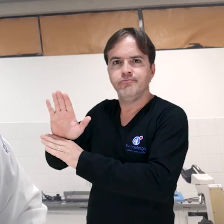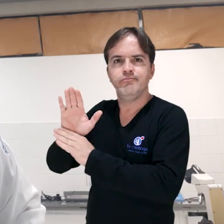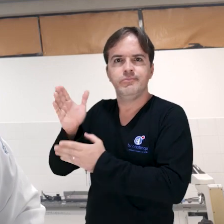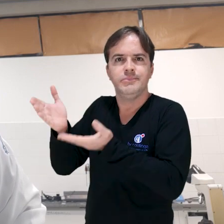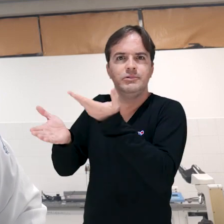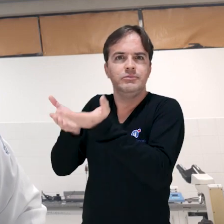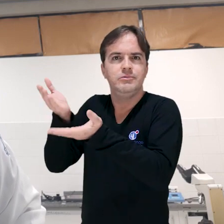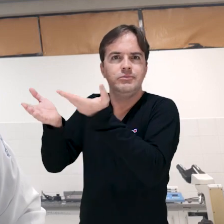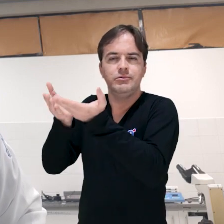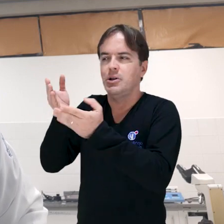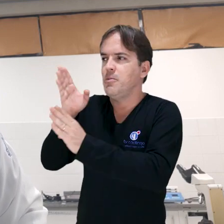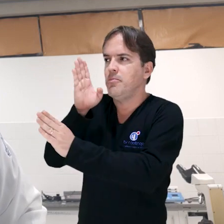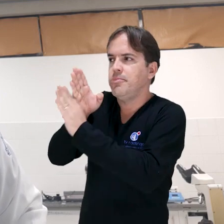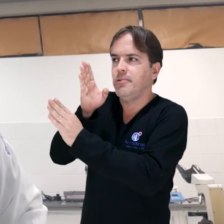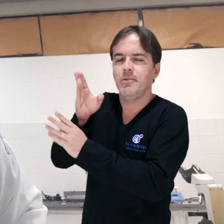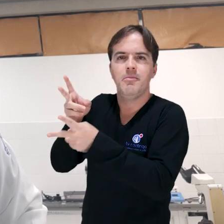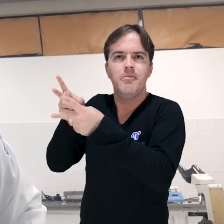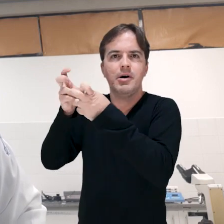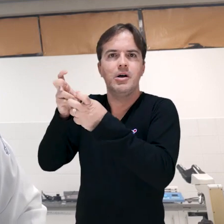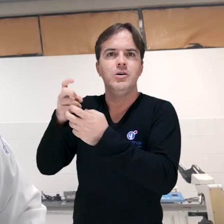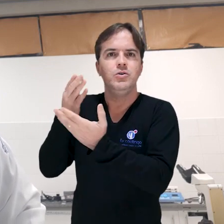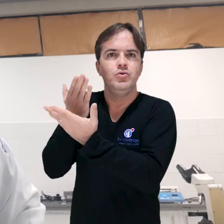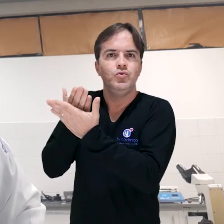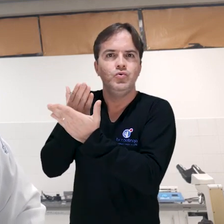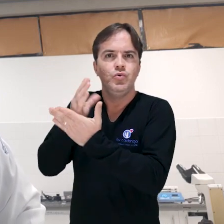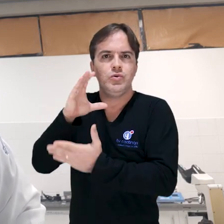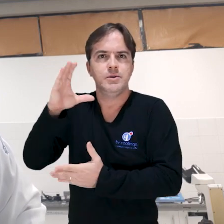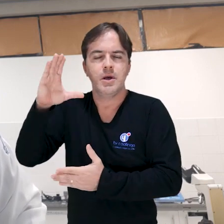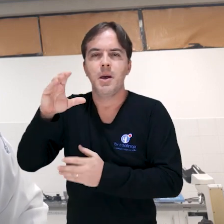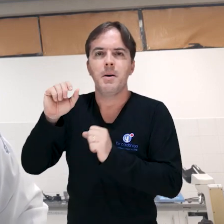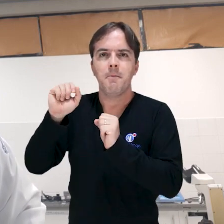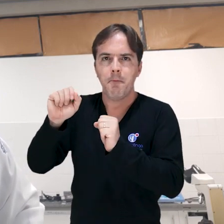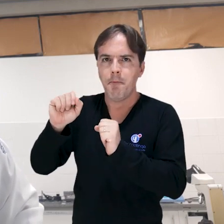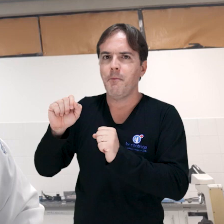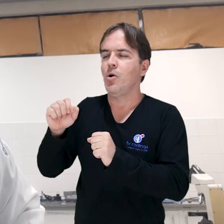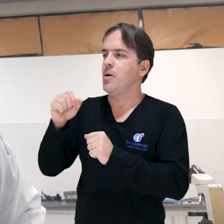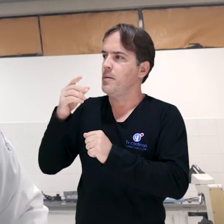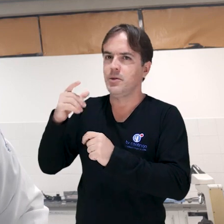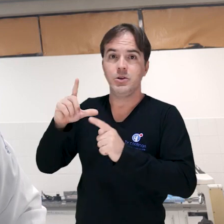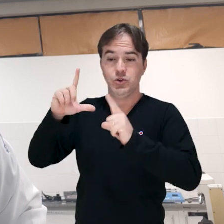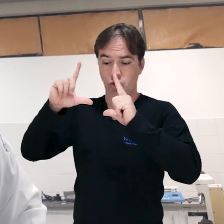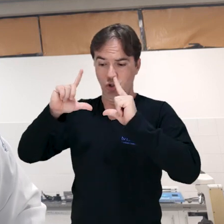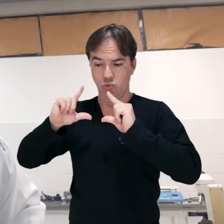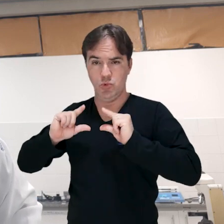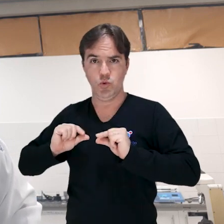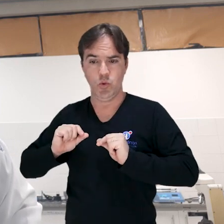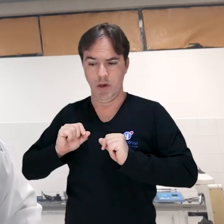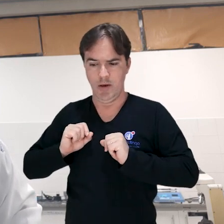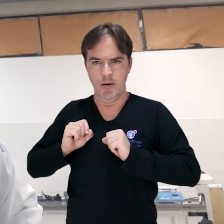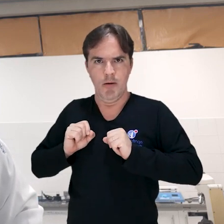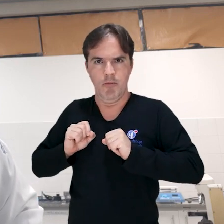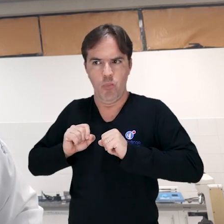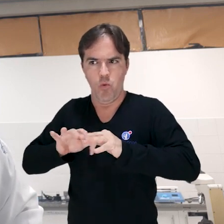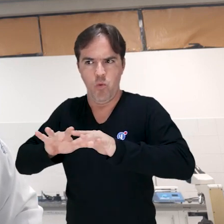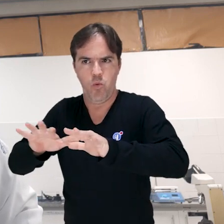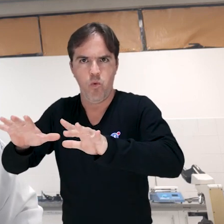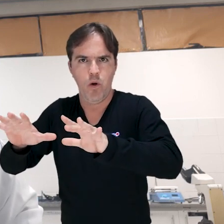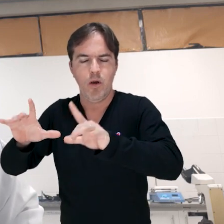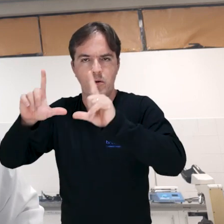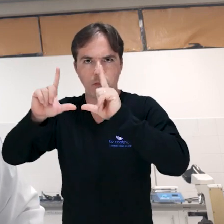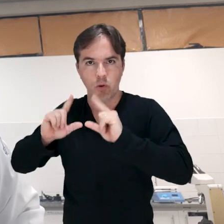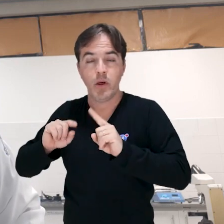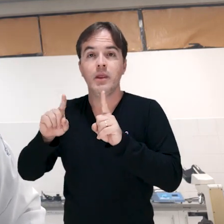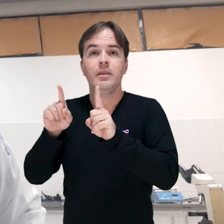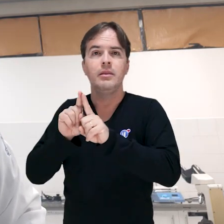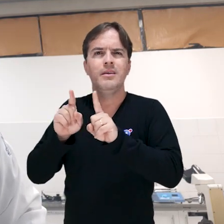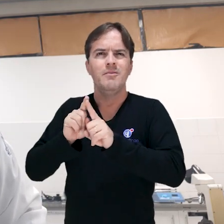clínicos e os primeiros ensaios clínicos mostraram o efeito na replicação viral e na diminuição do processo inflamatório que acometia esses pacientes,